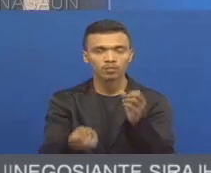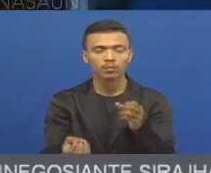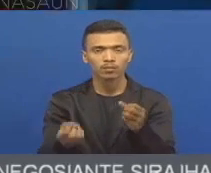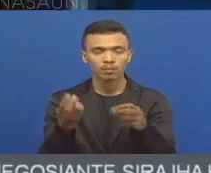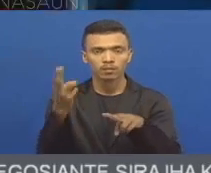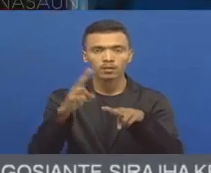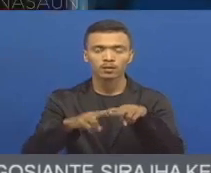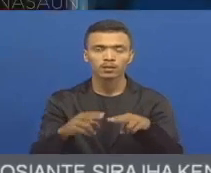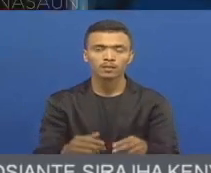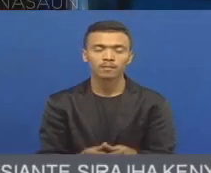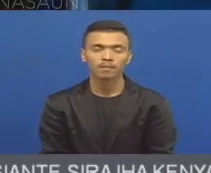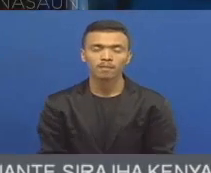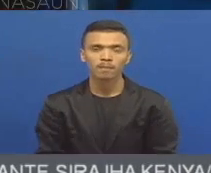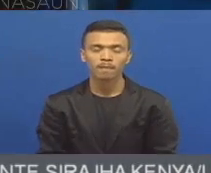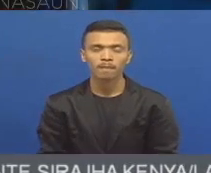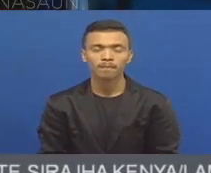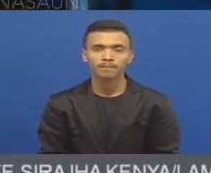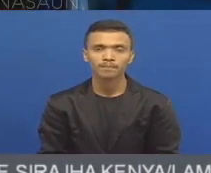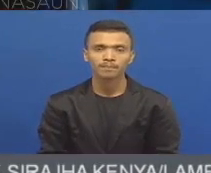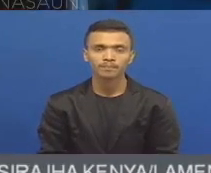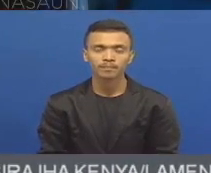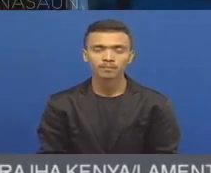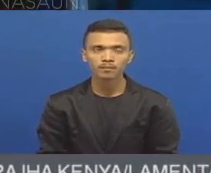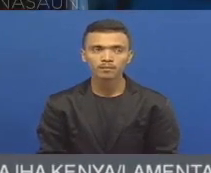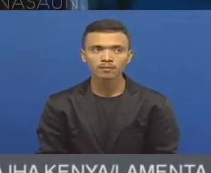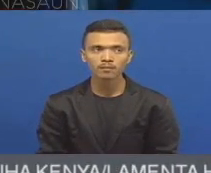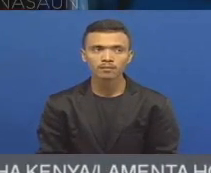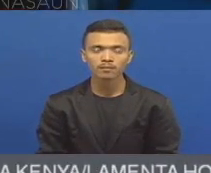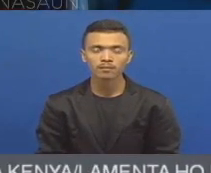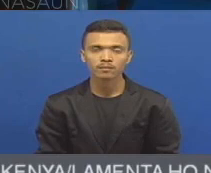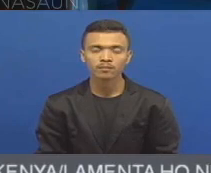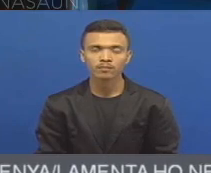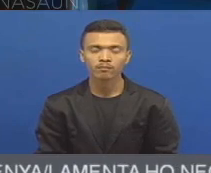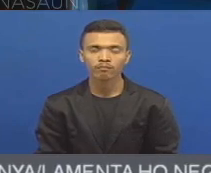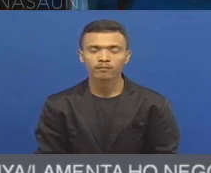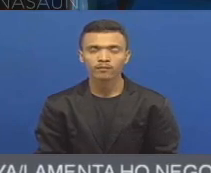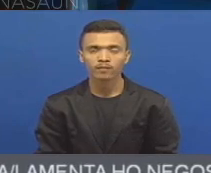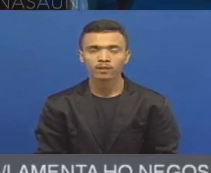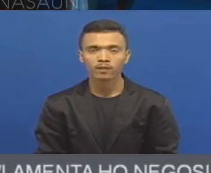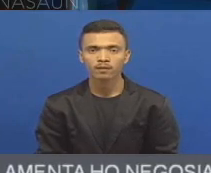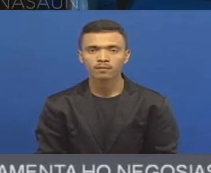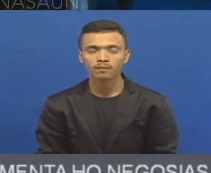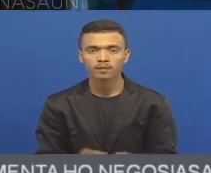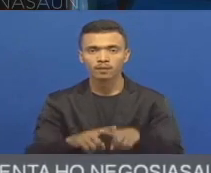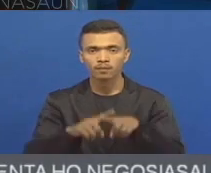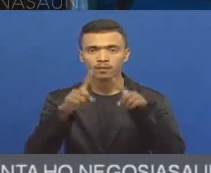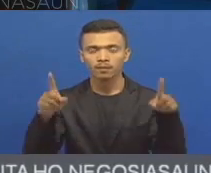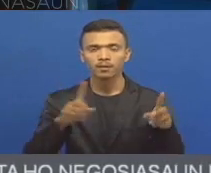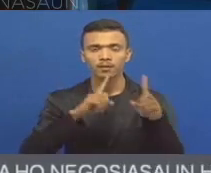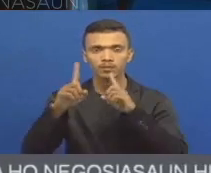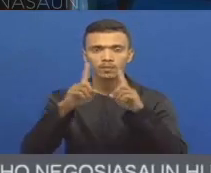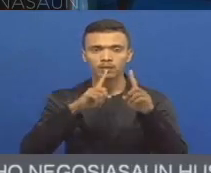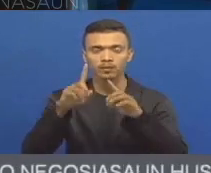diskusan kalangan di aktivis nabe tambah kesta un tempo ida ko tu itende entrevista pa segment sepenuh saya mau yang tau banede mabe baita nya explicasa